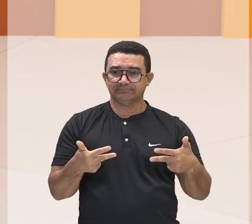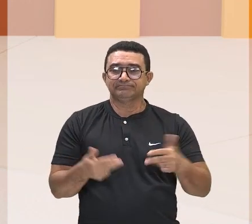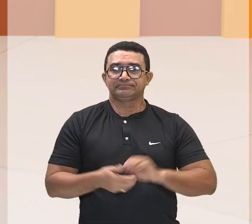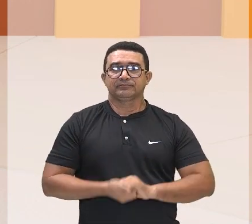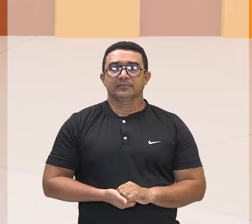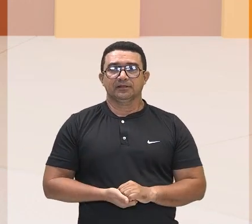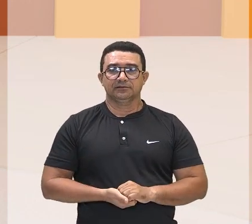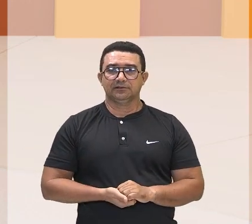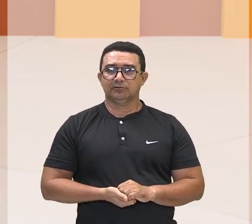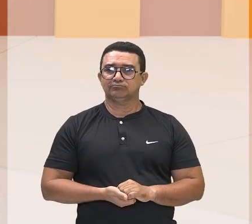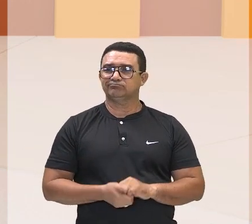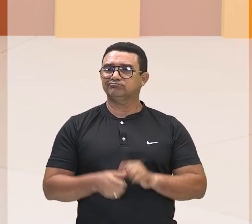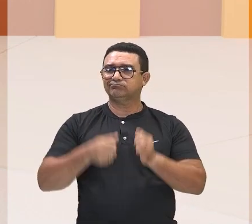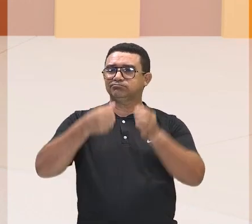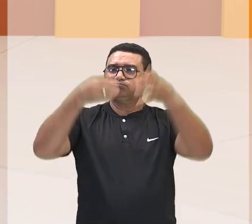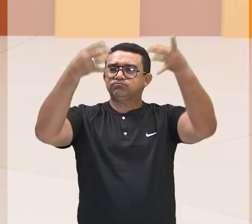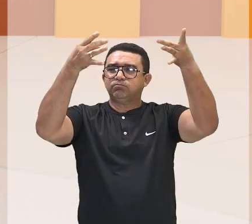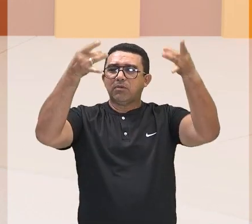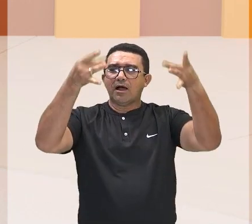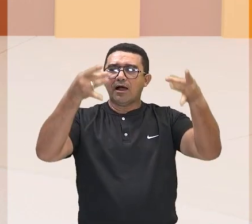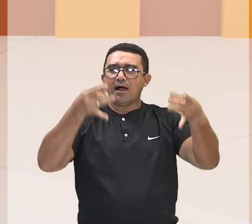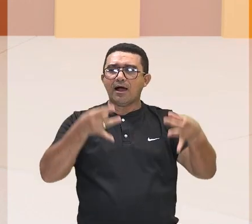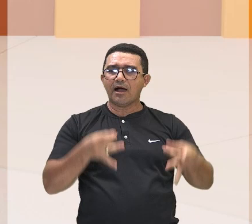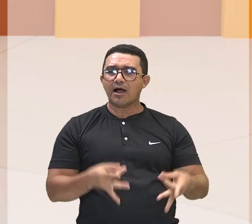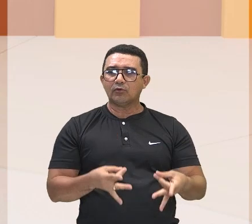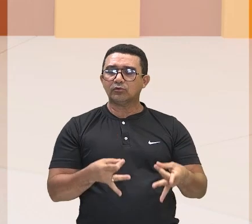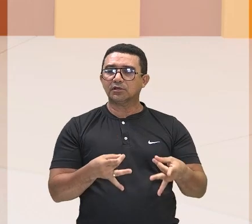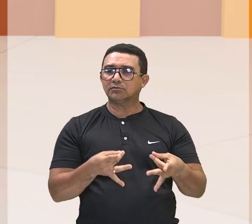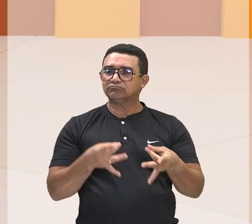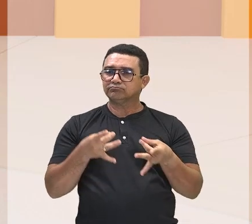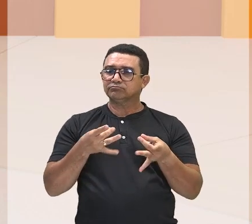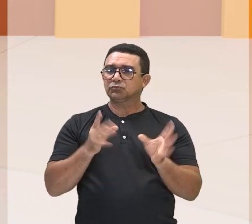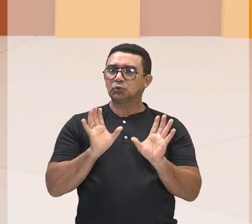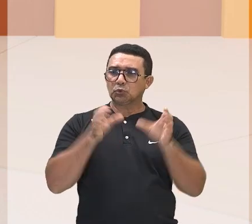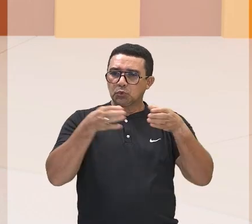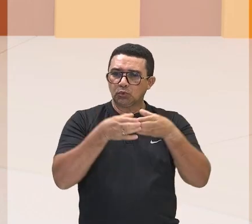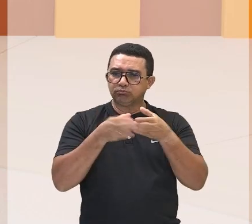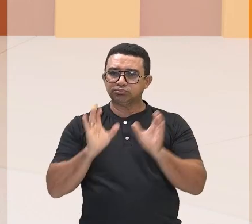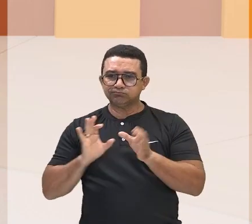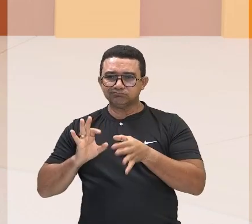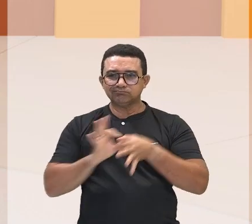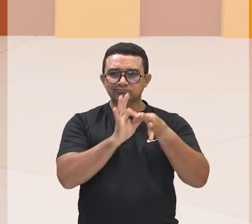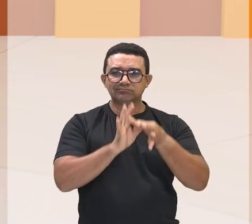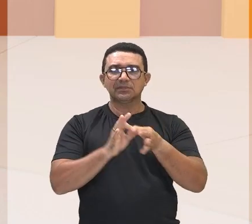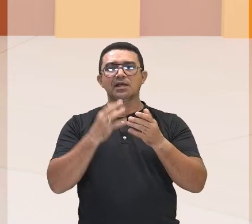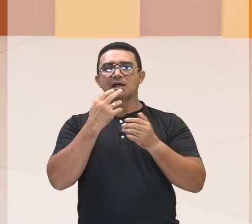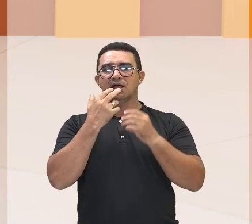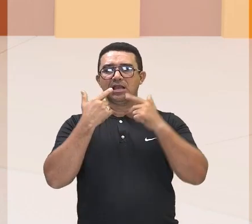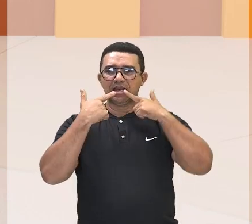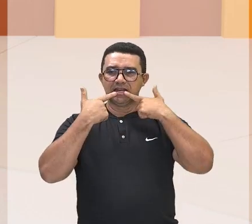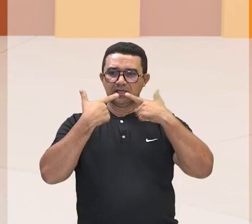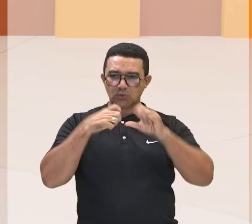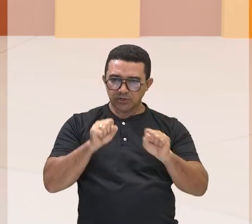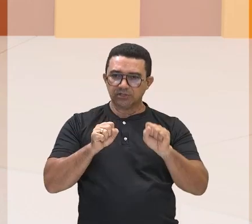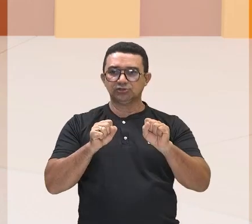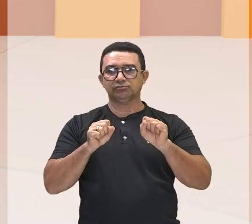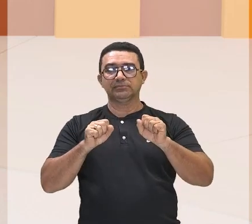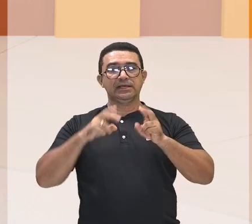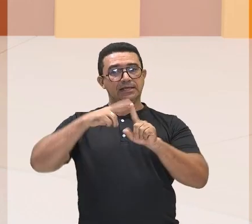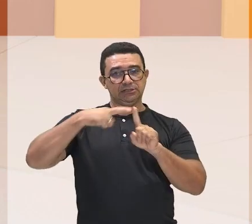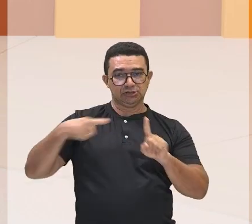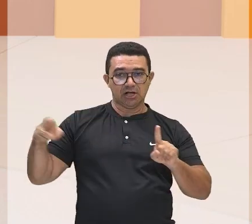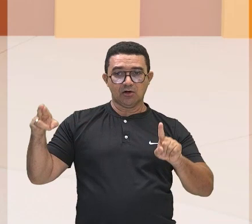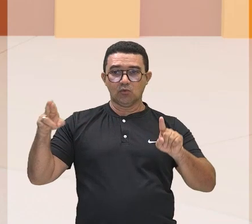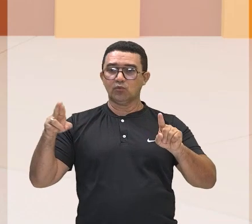descrever um conjunto, unido ali por vínculos linguísticos, religiosos e éticos, tá? Então, a